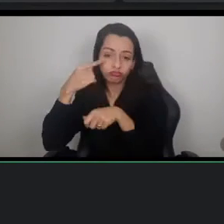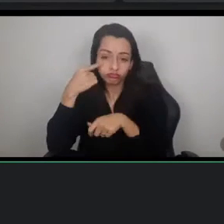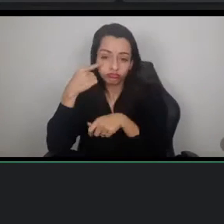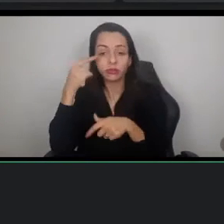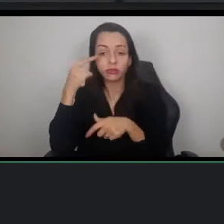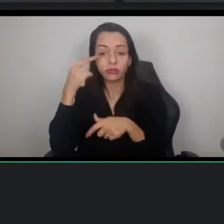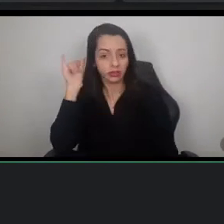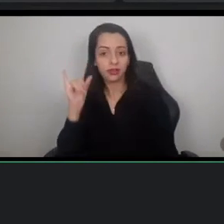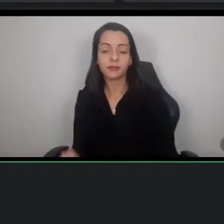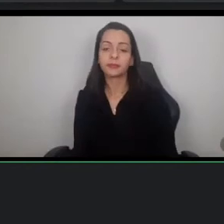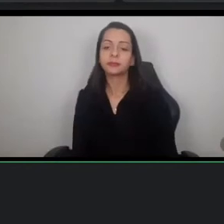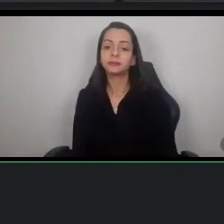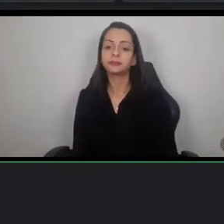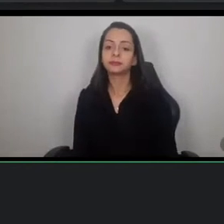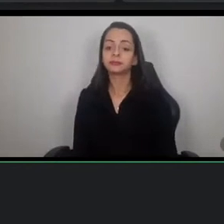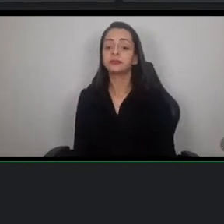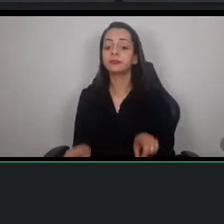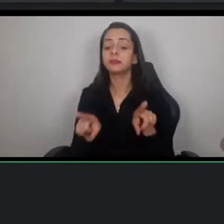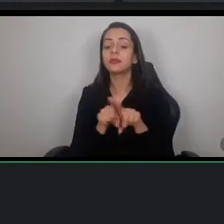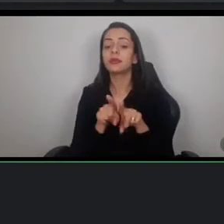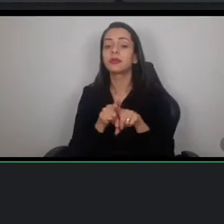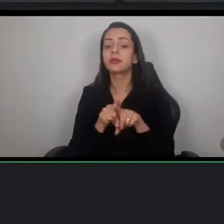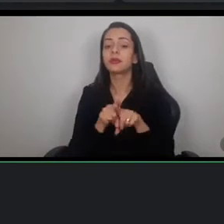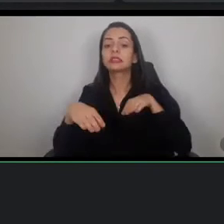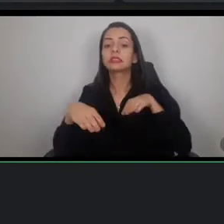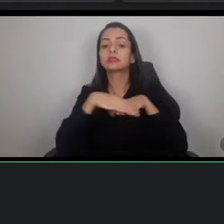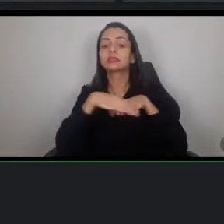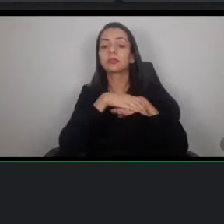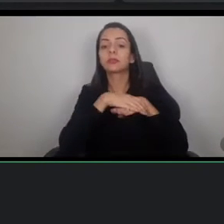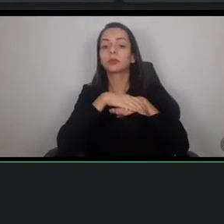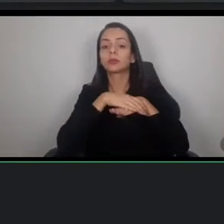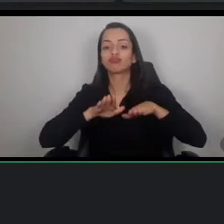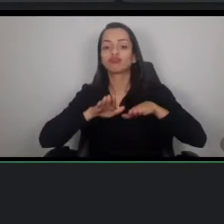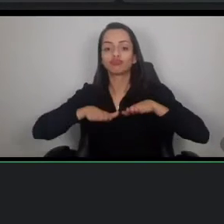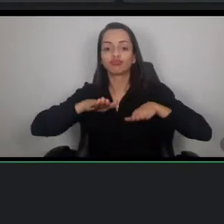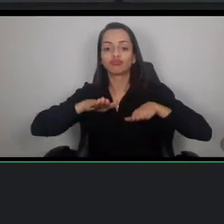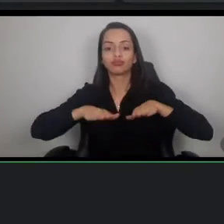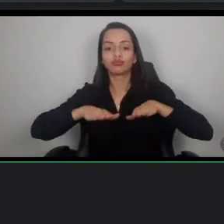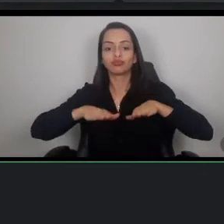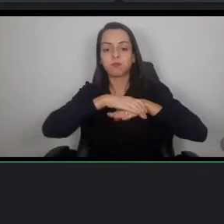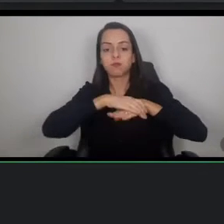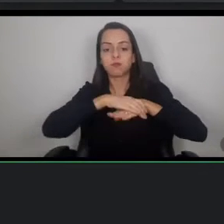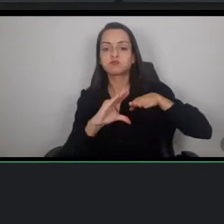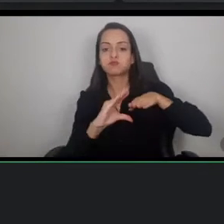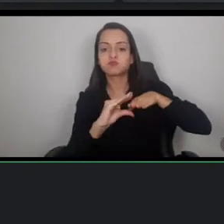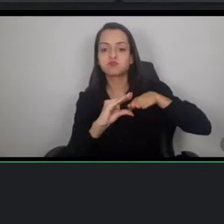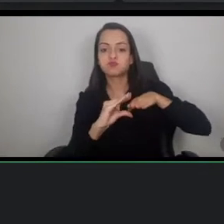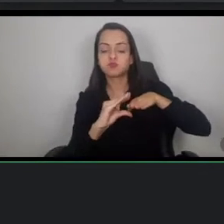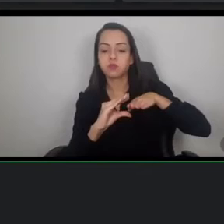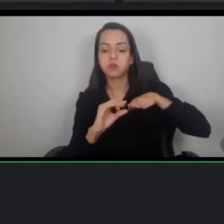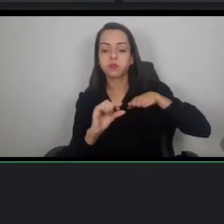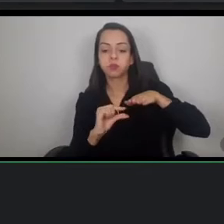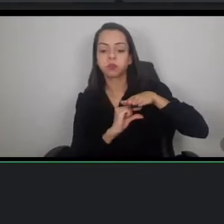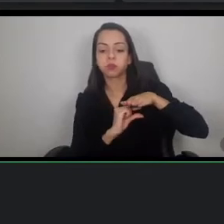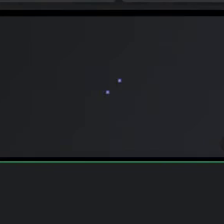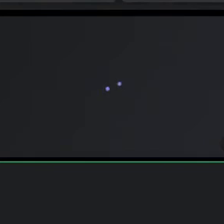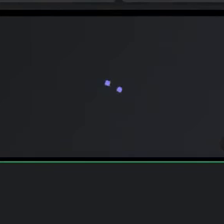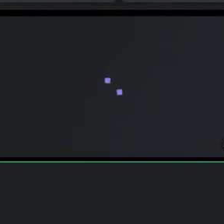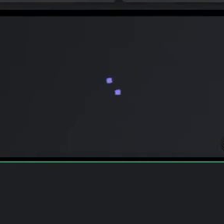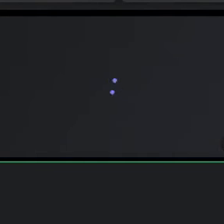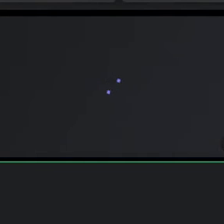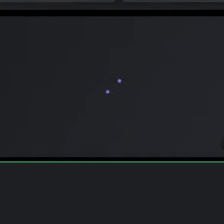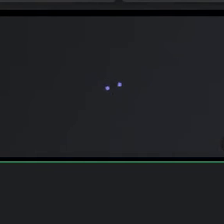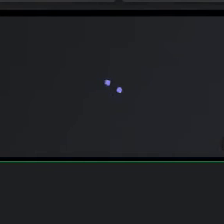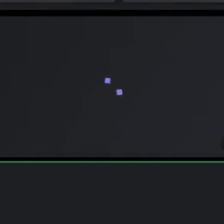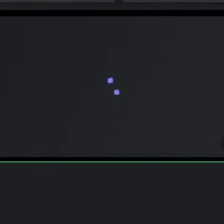Lembramos também que a bota não que devemos utilizar é a bota que não tenha biqueira de aço, é uma bota